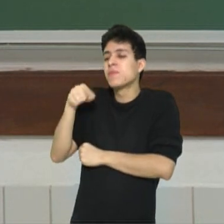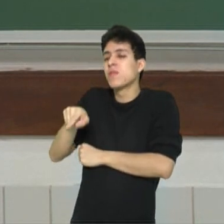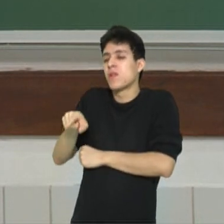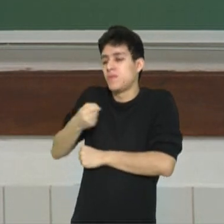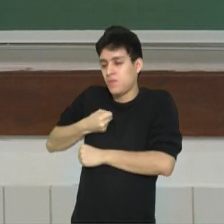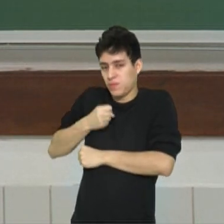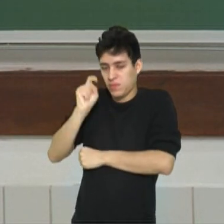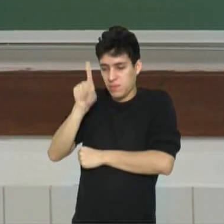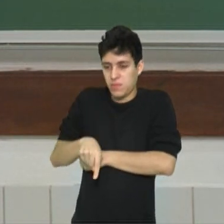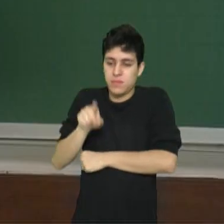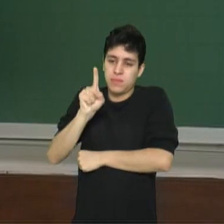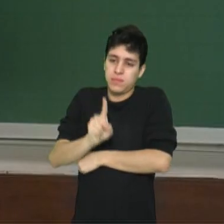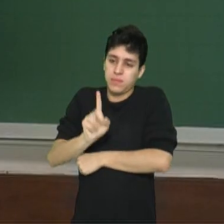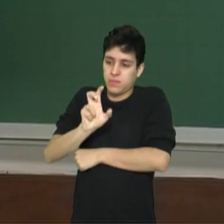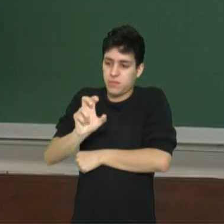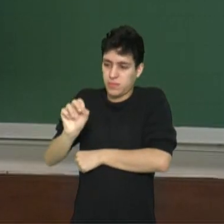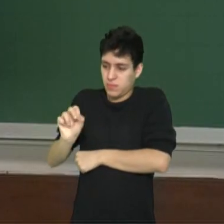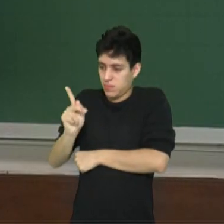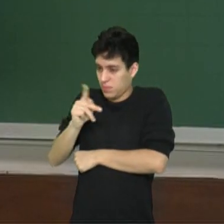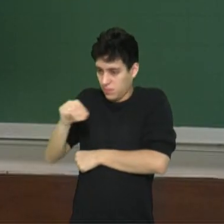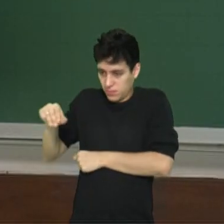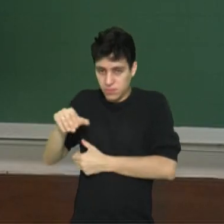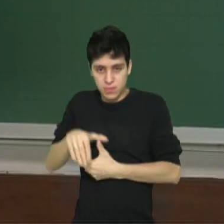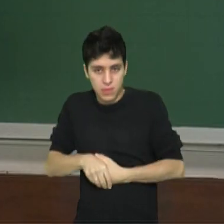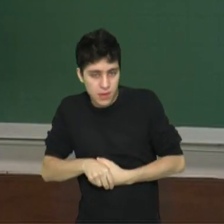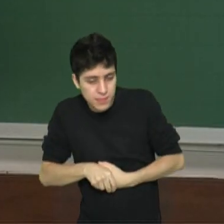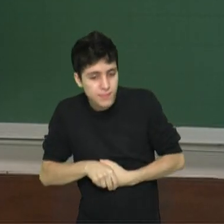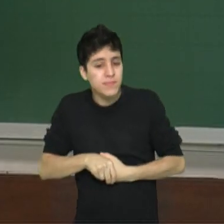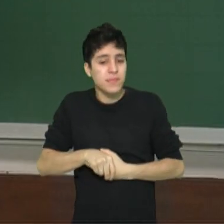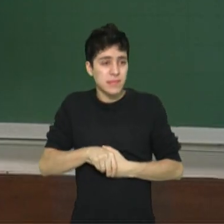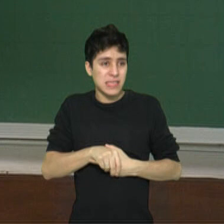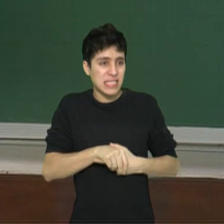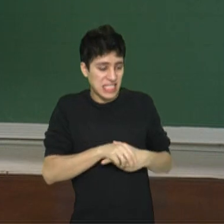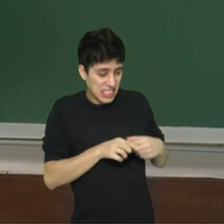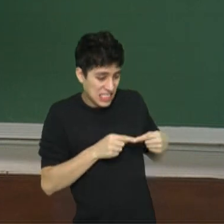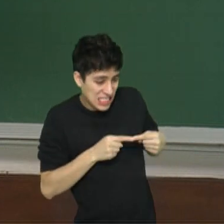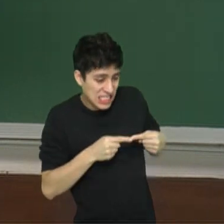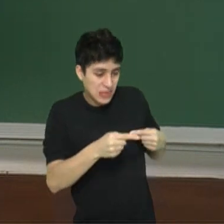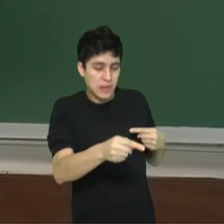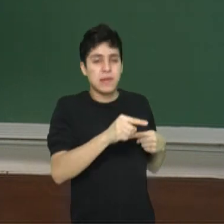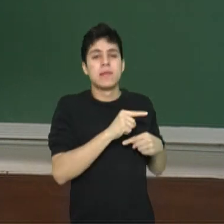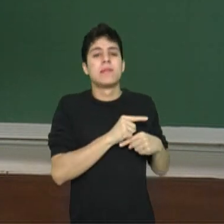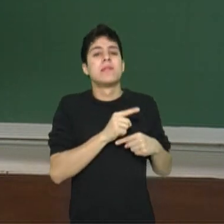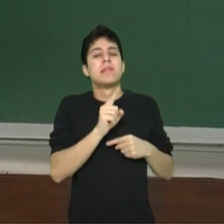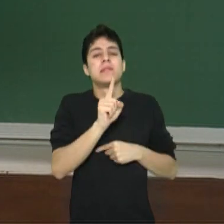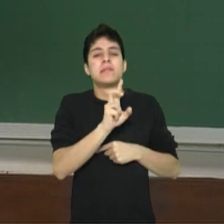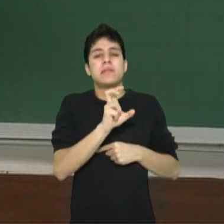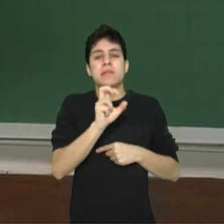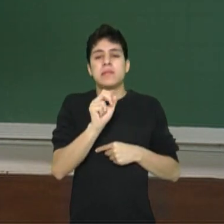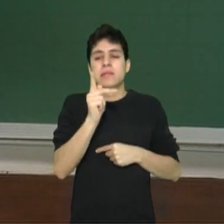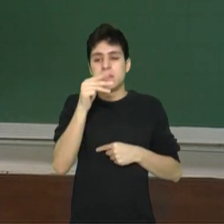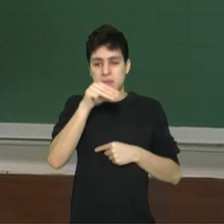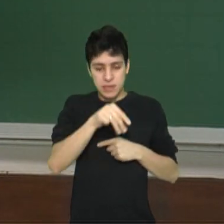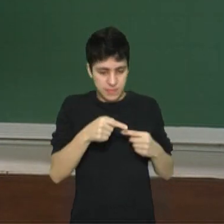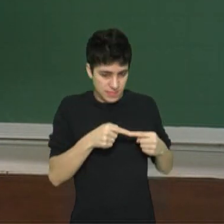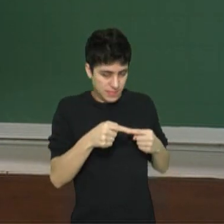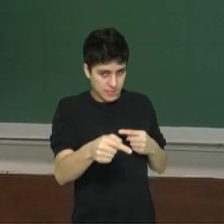é 150 quilômetros. Então, este foi o deslocamento desse veículo,